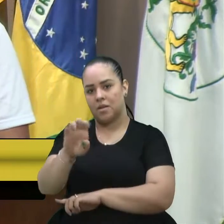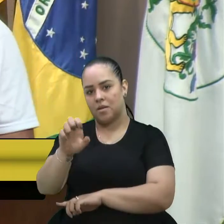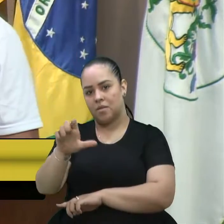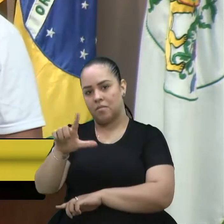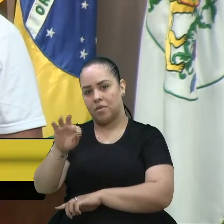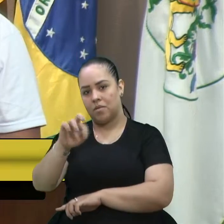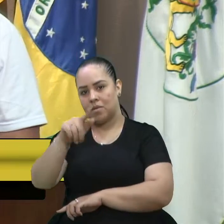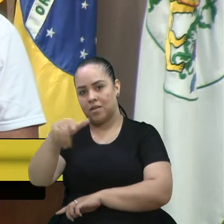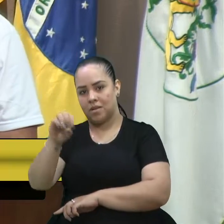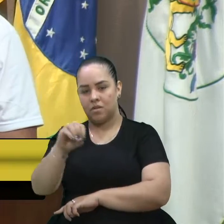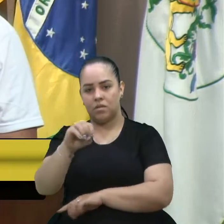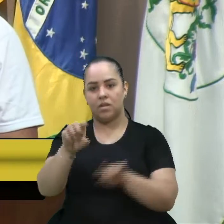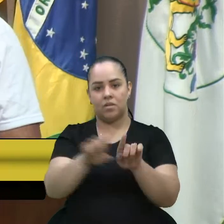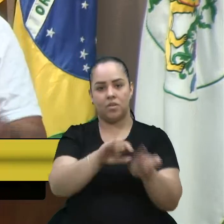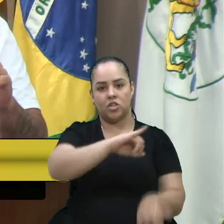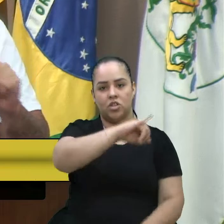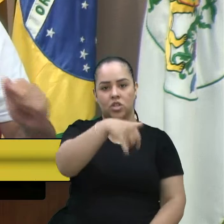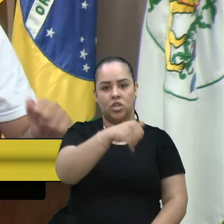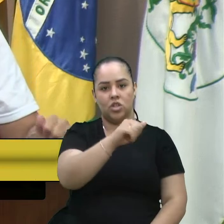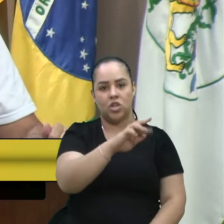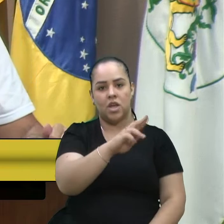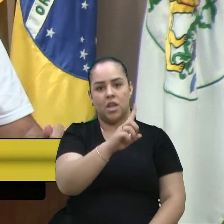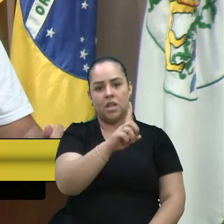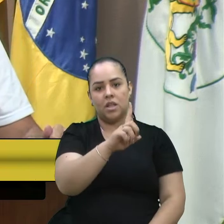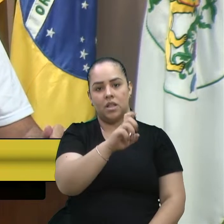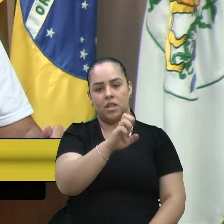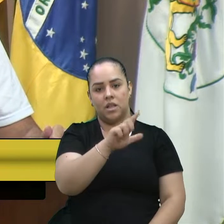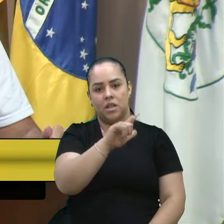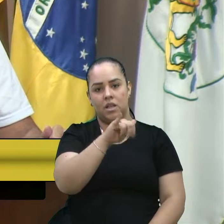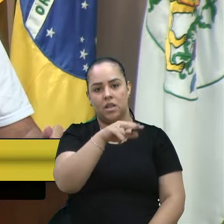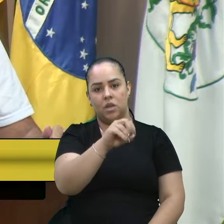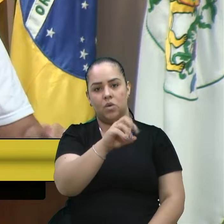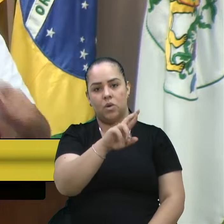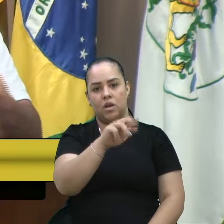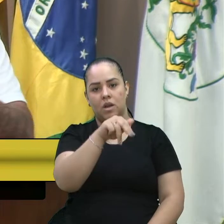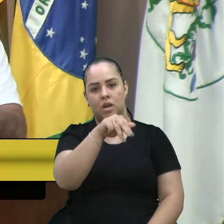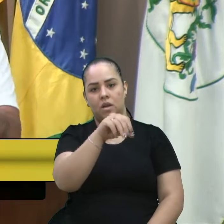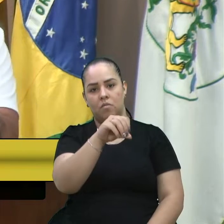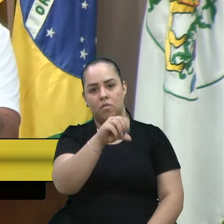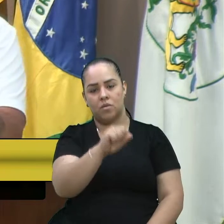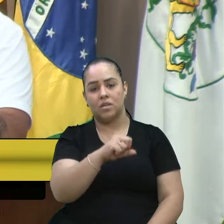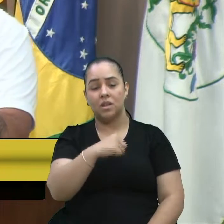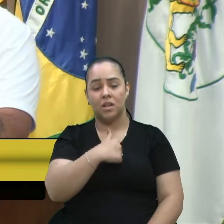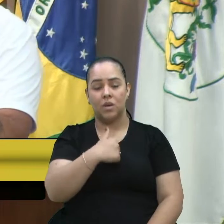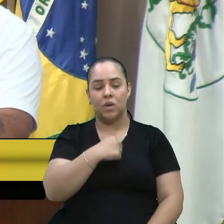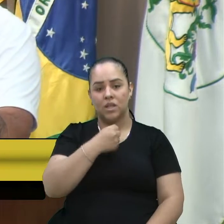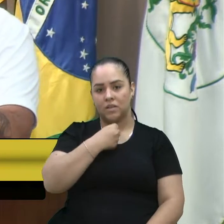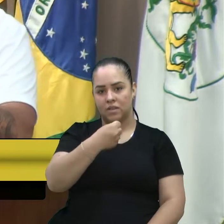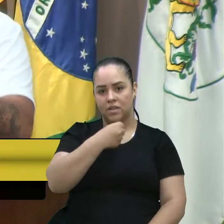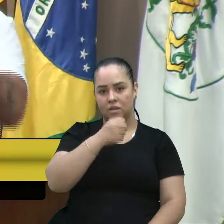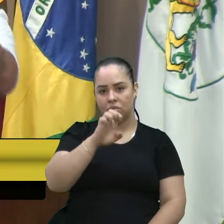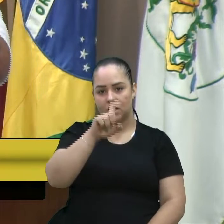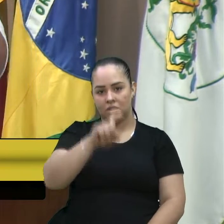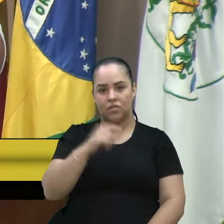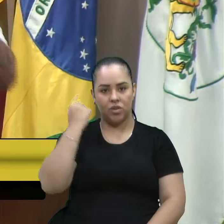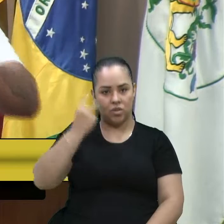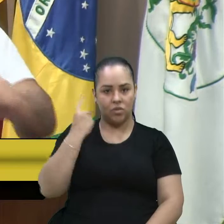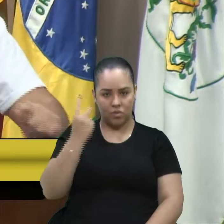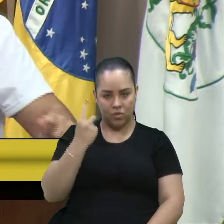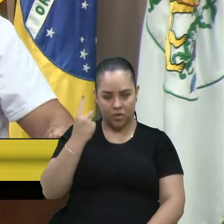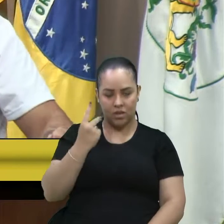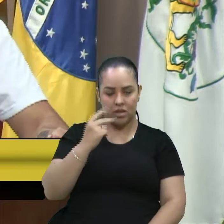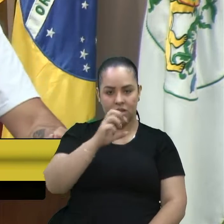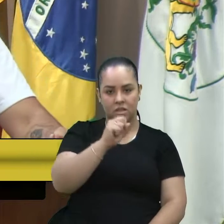Ramos. Eu entrevistei o ex-vereador Francisco Spiandorello, porque a família